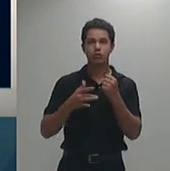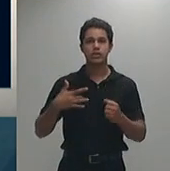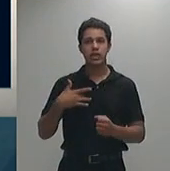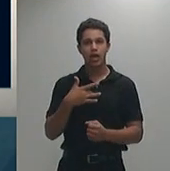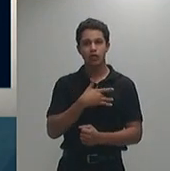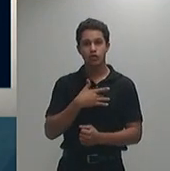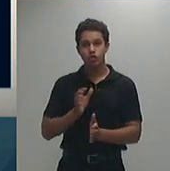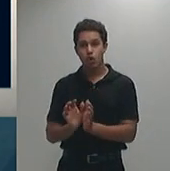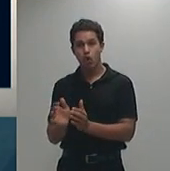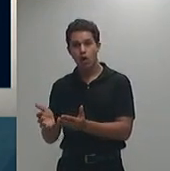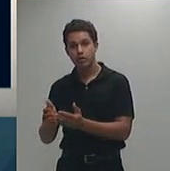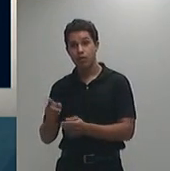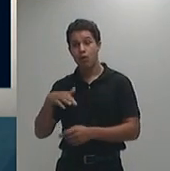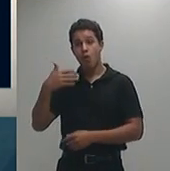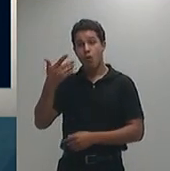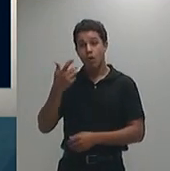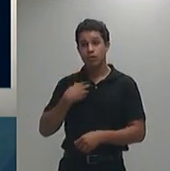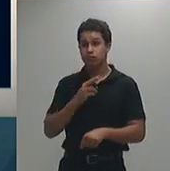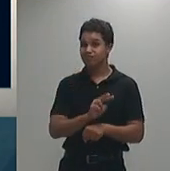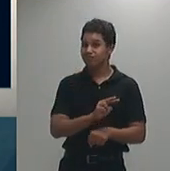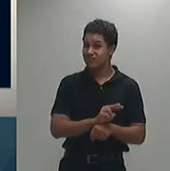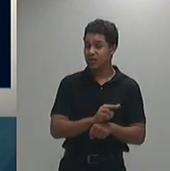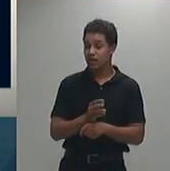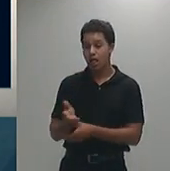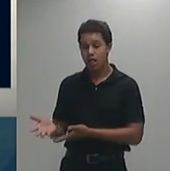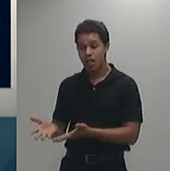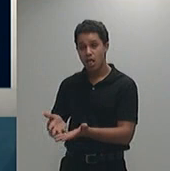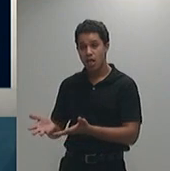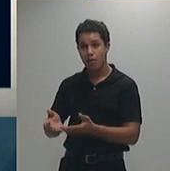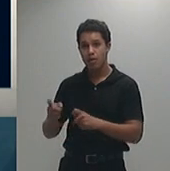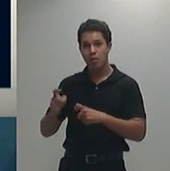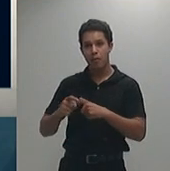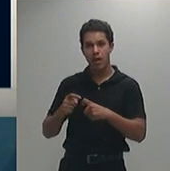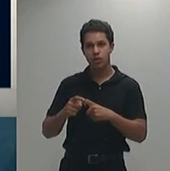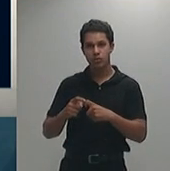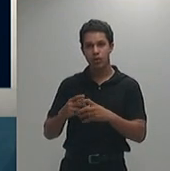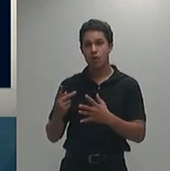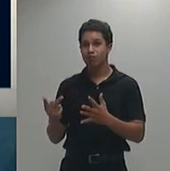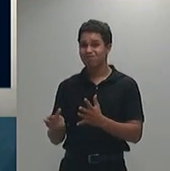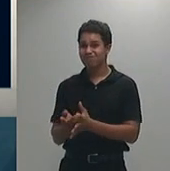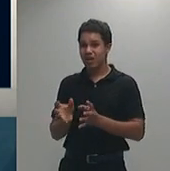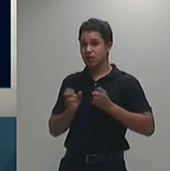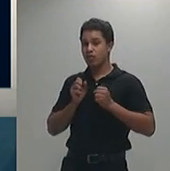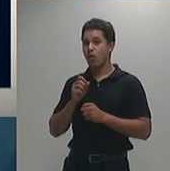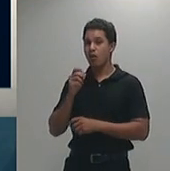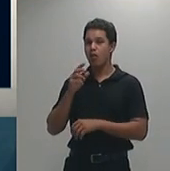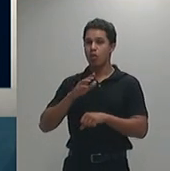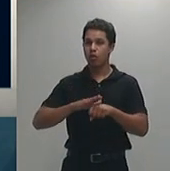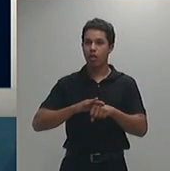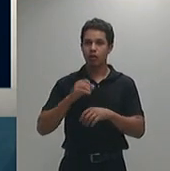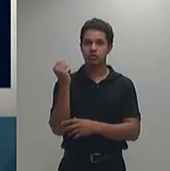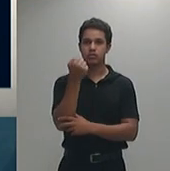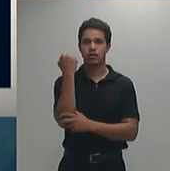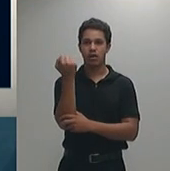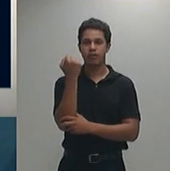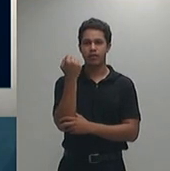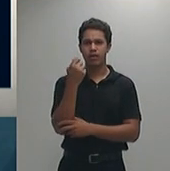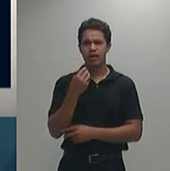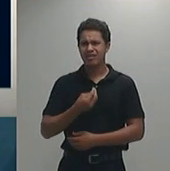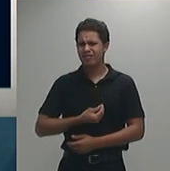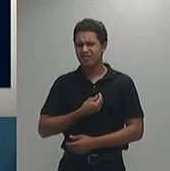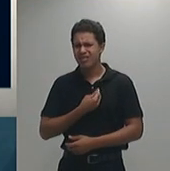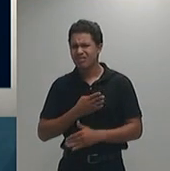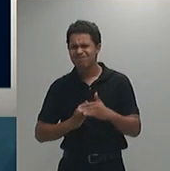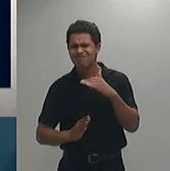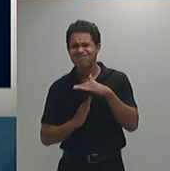pendente tratamento médico de usuário acometido de doença grave tá bem delimitado o tempo é esse